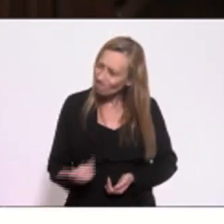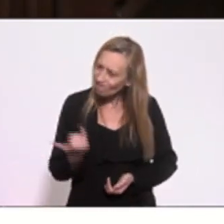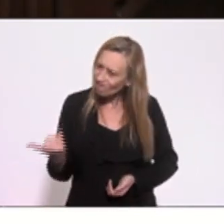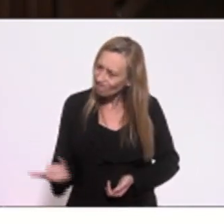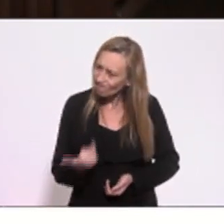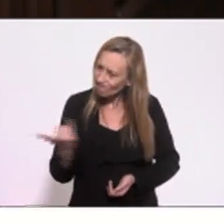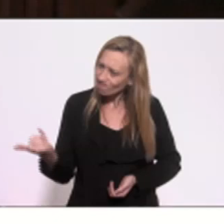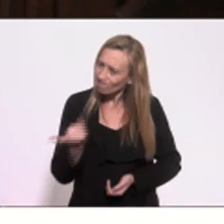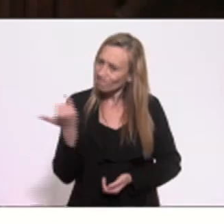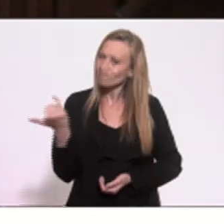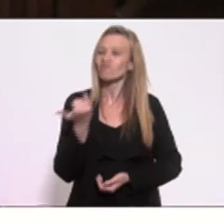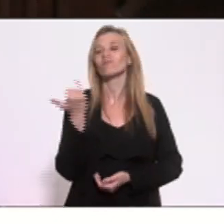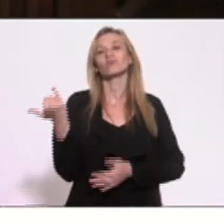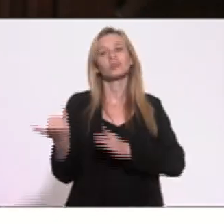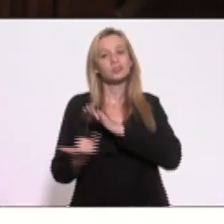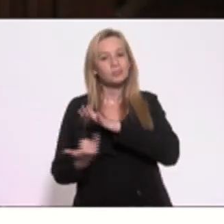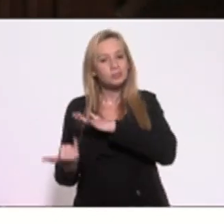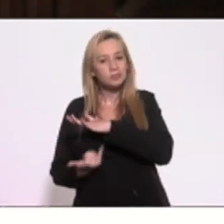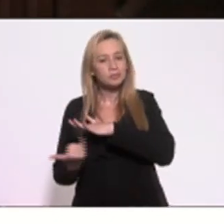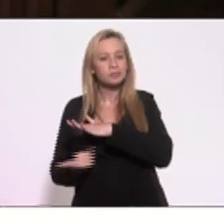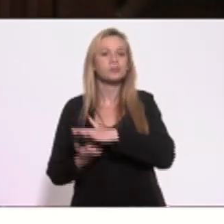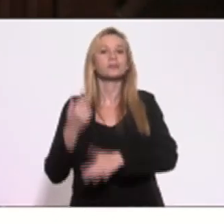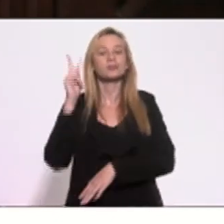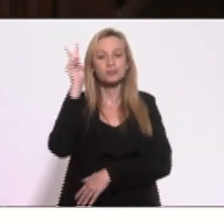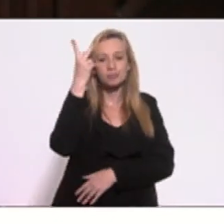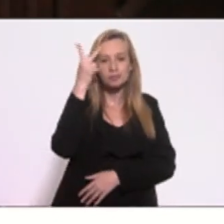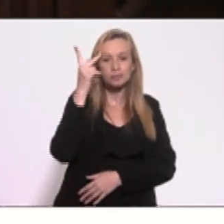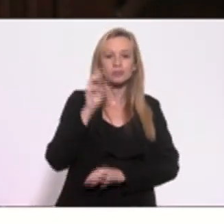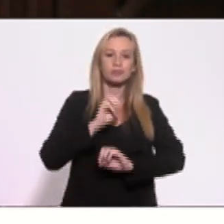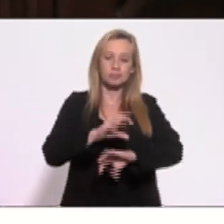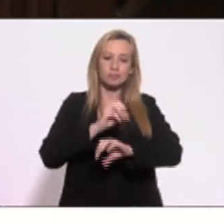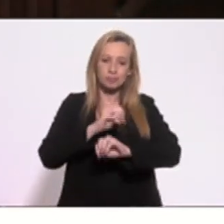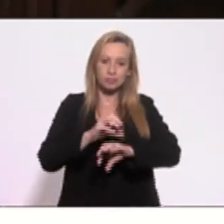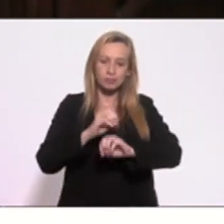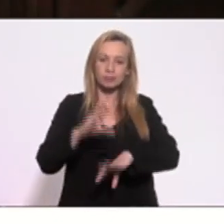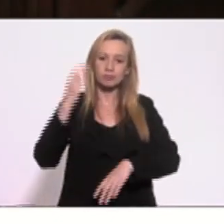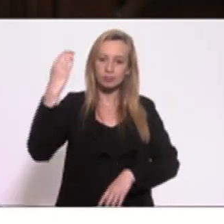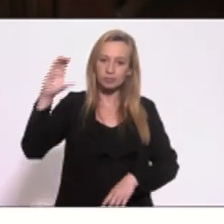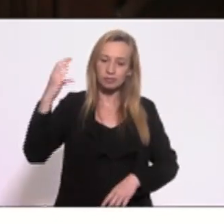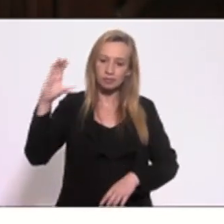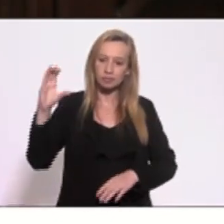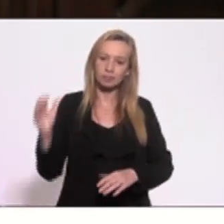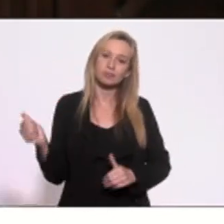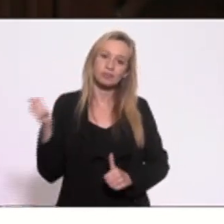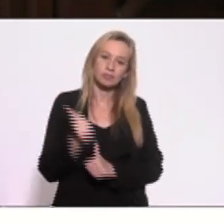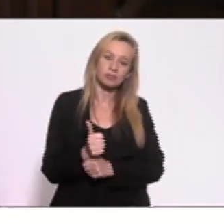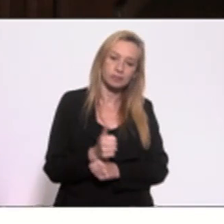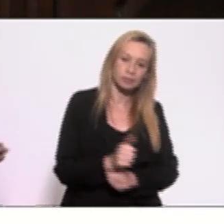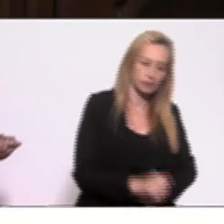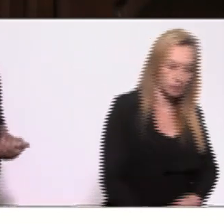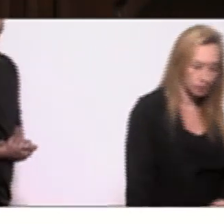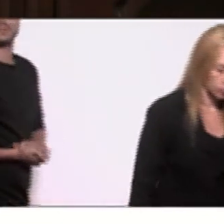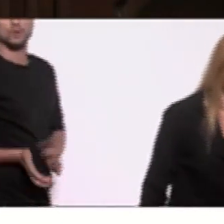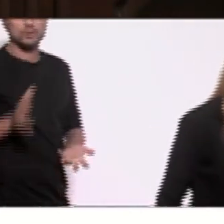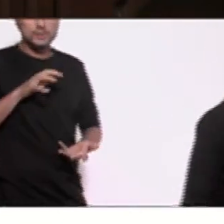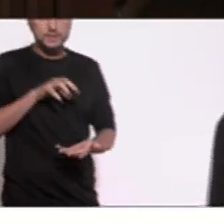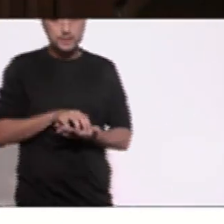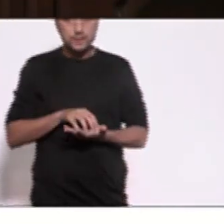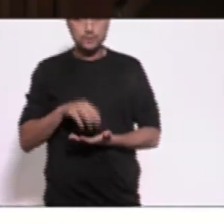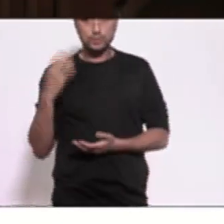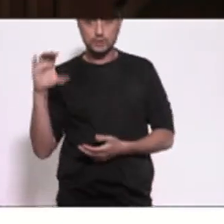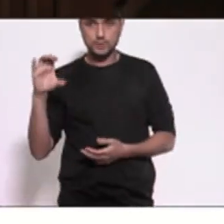importantes instituições emblemáticas, históricas da educação de Niterói, que é o Centro Educacional de Niterói,